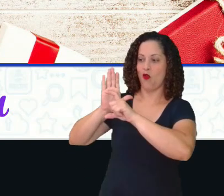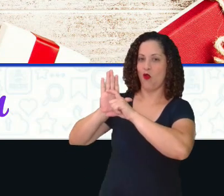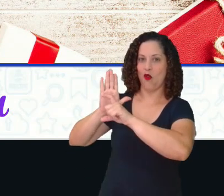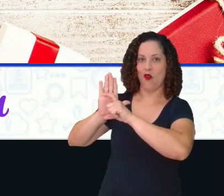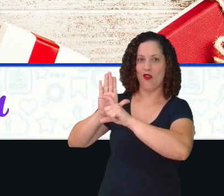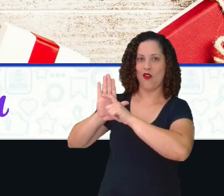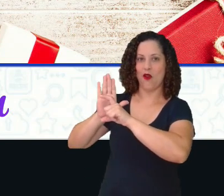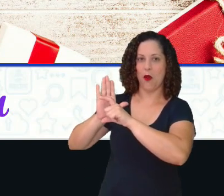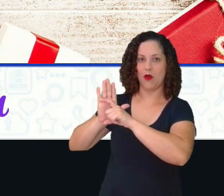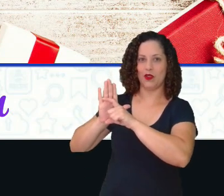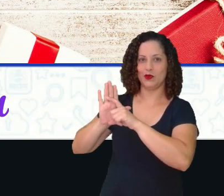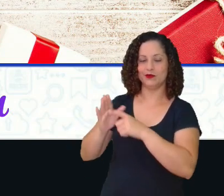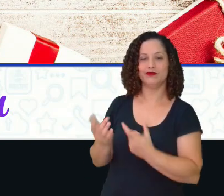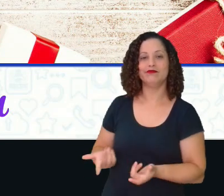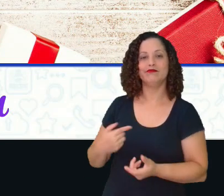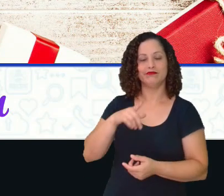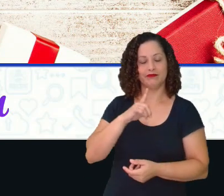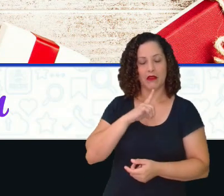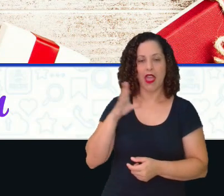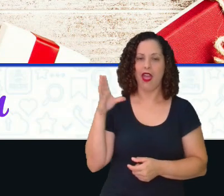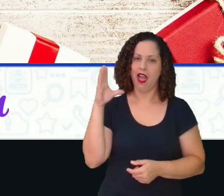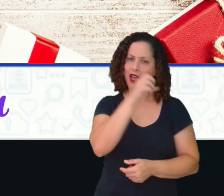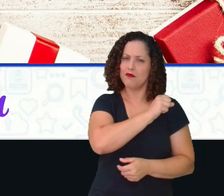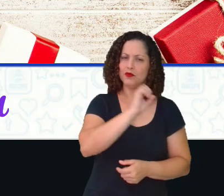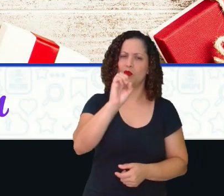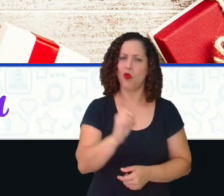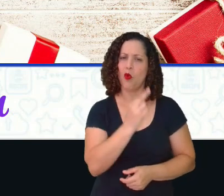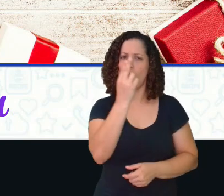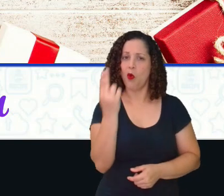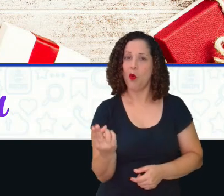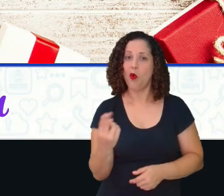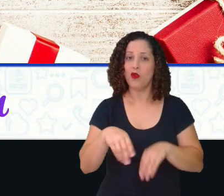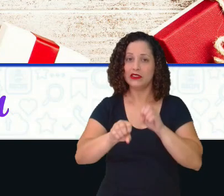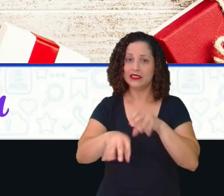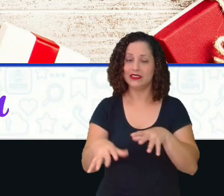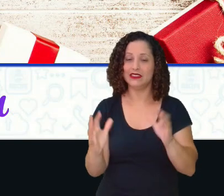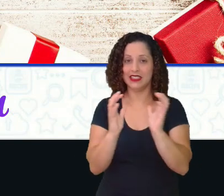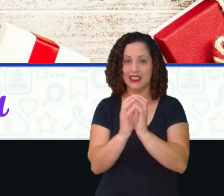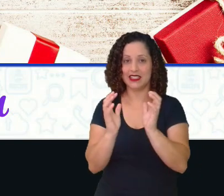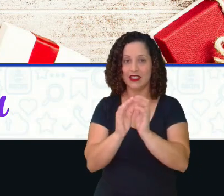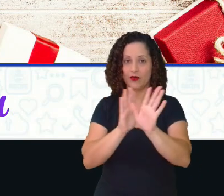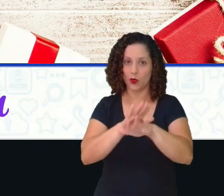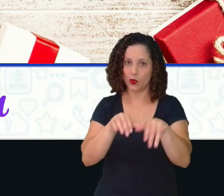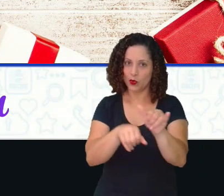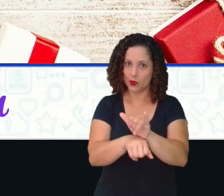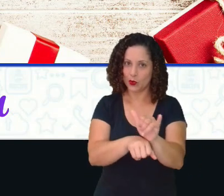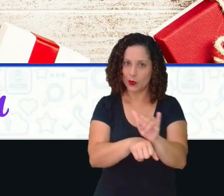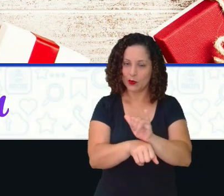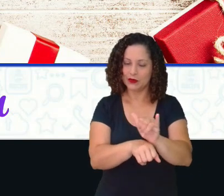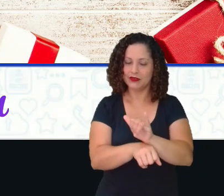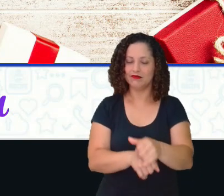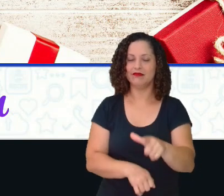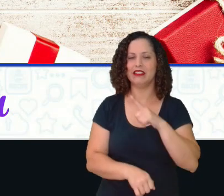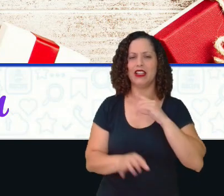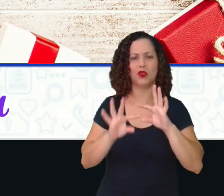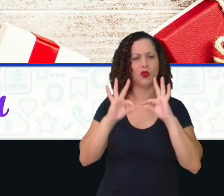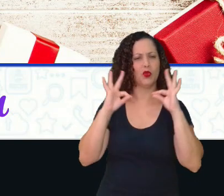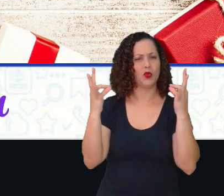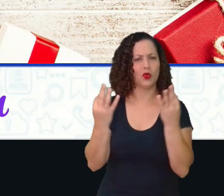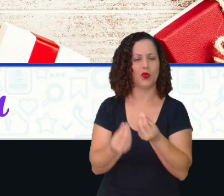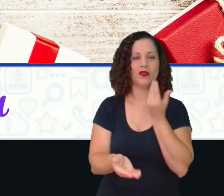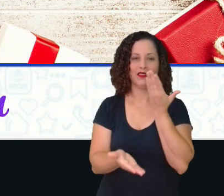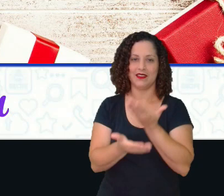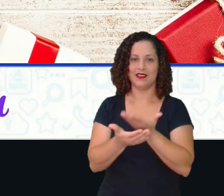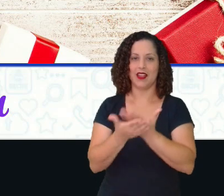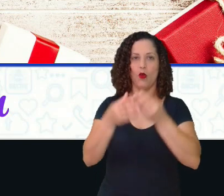rápido, né, ou pelo canal Educa Recife, e vocês vão ter as aulas lá